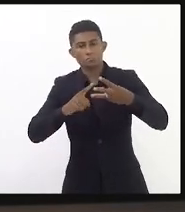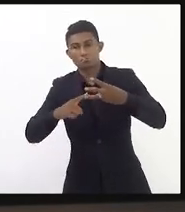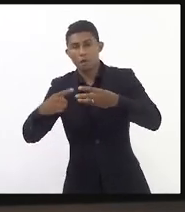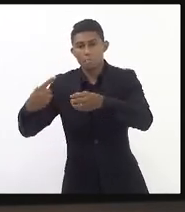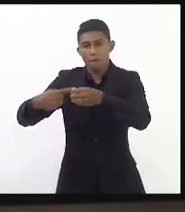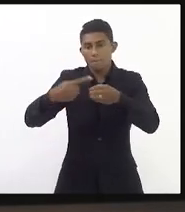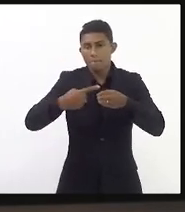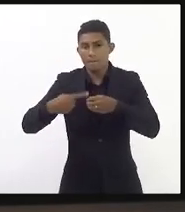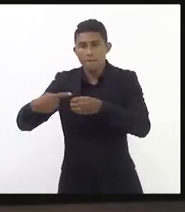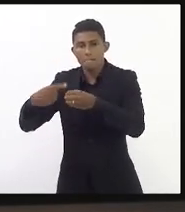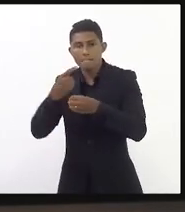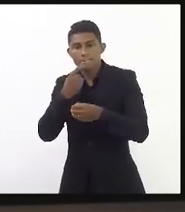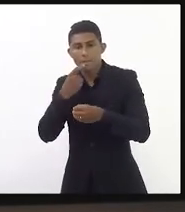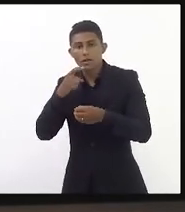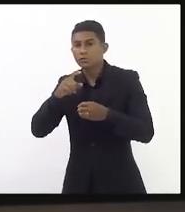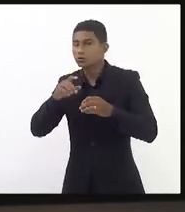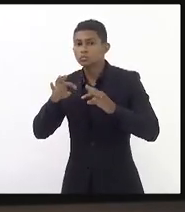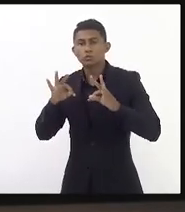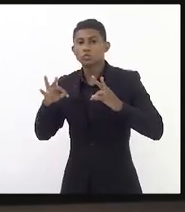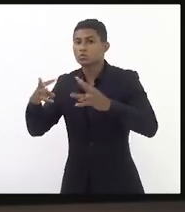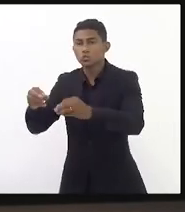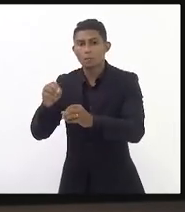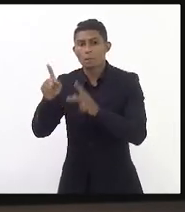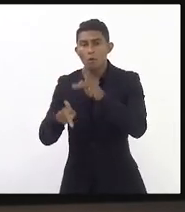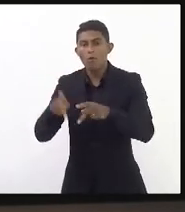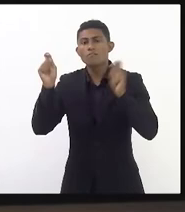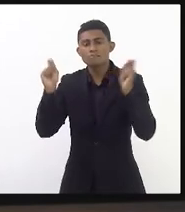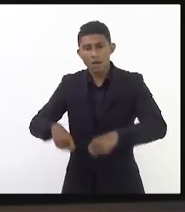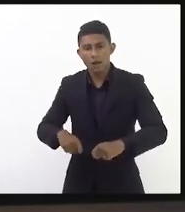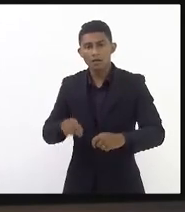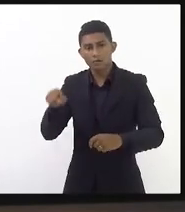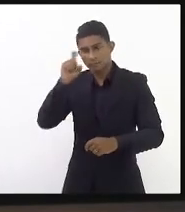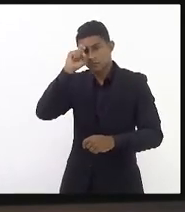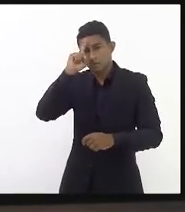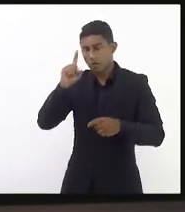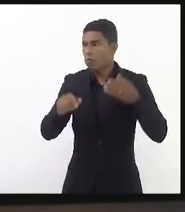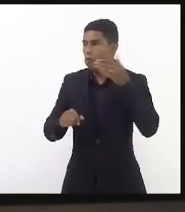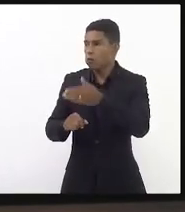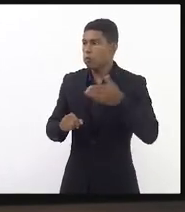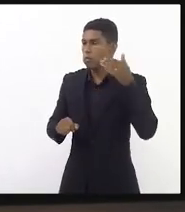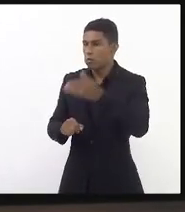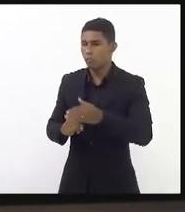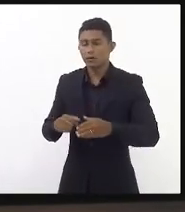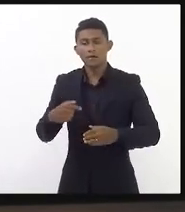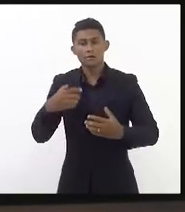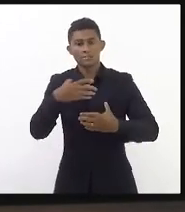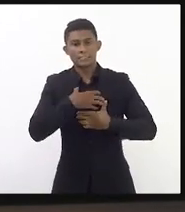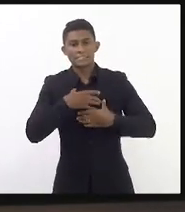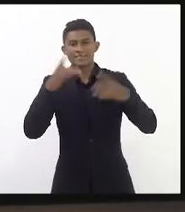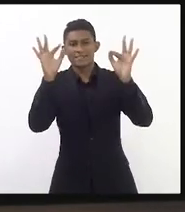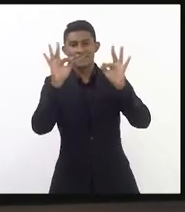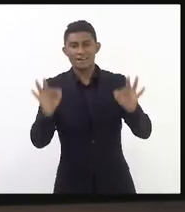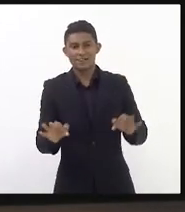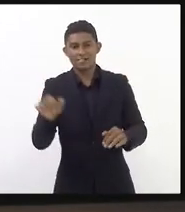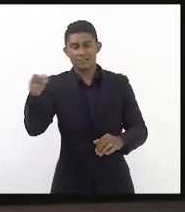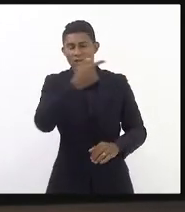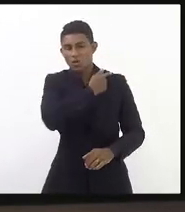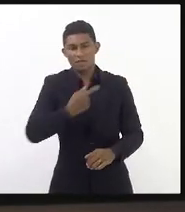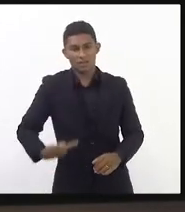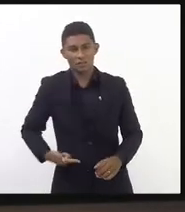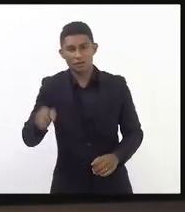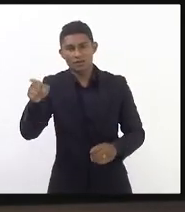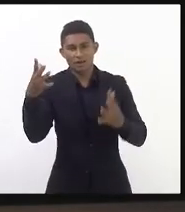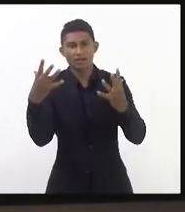de Casimiro de Abreu, e eu fiquei muito feliz de saber que o governador Cláudio Castro atendeu. E eu